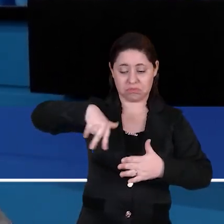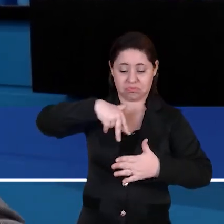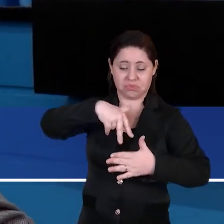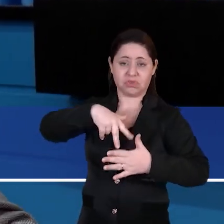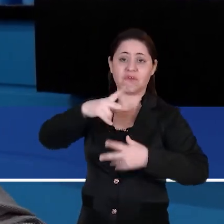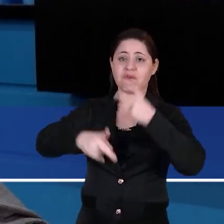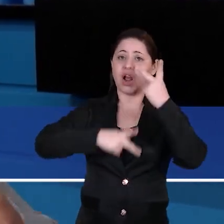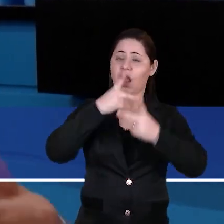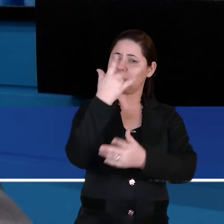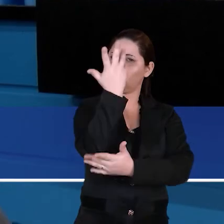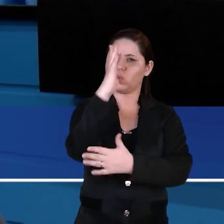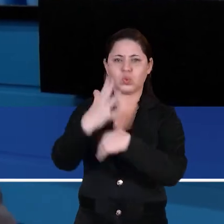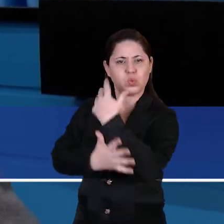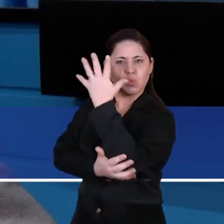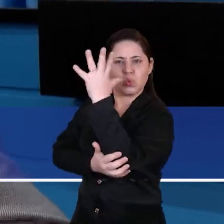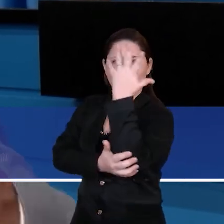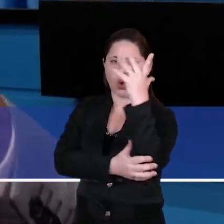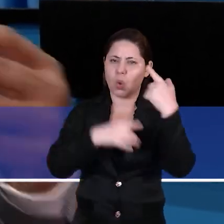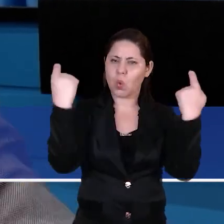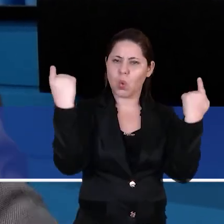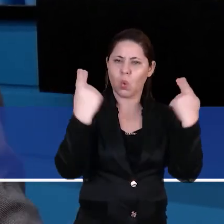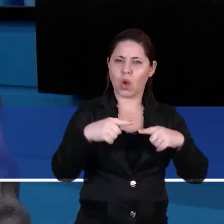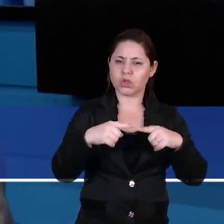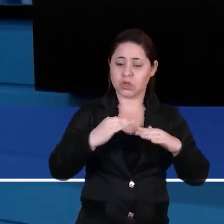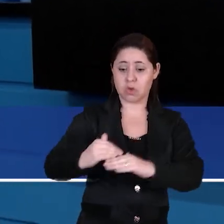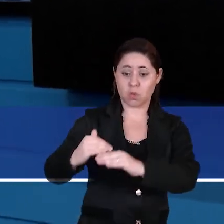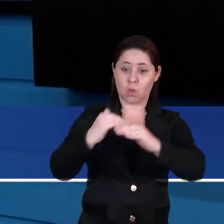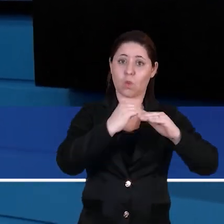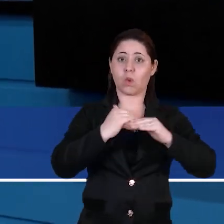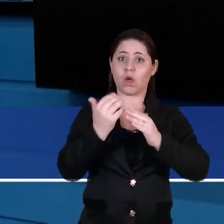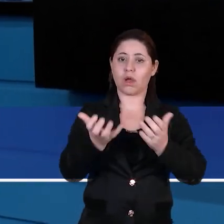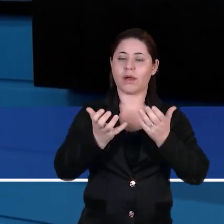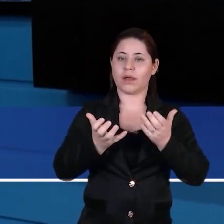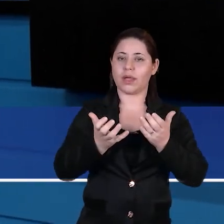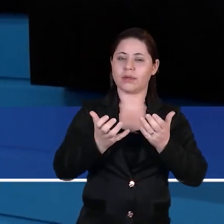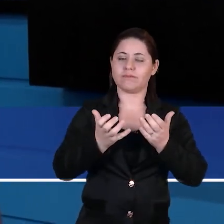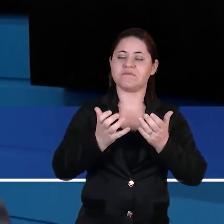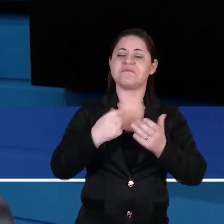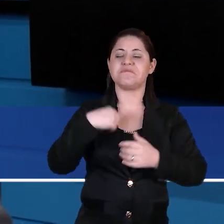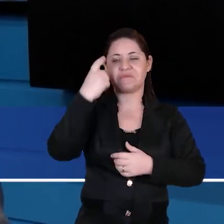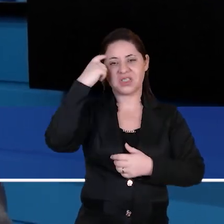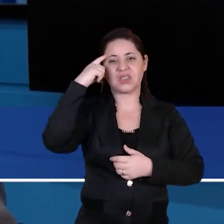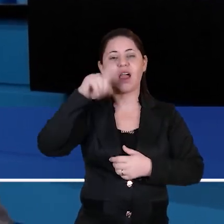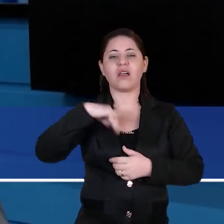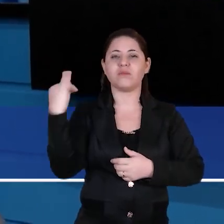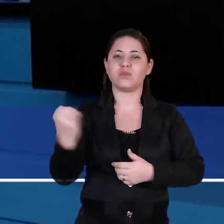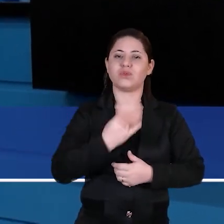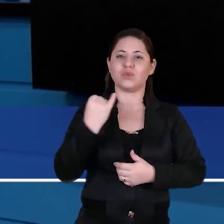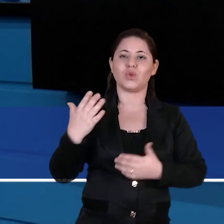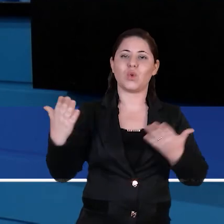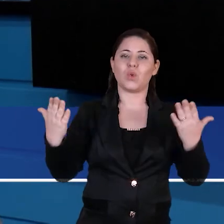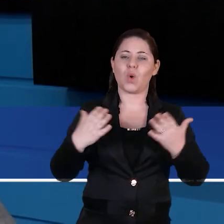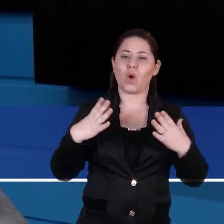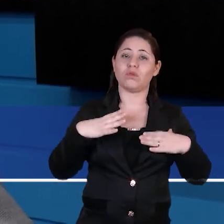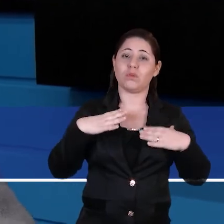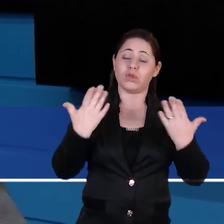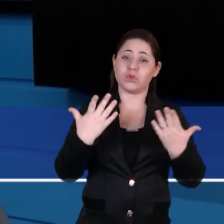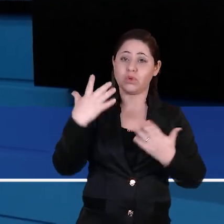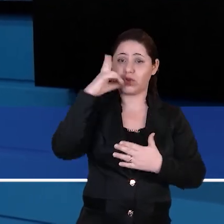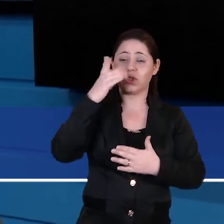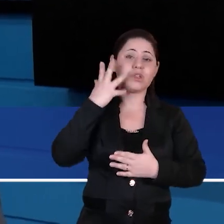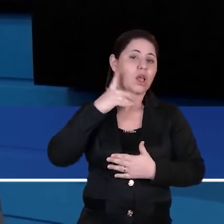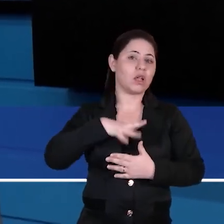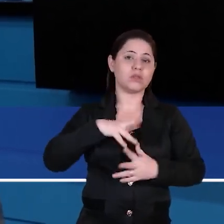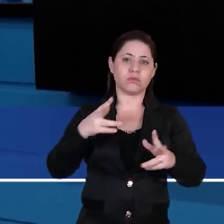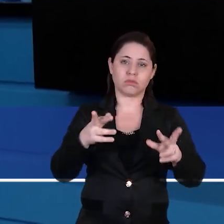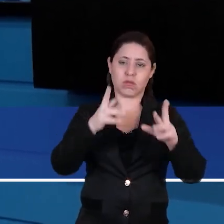tribuna, falaram de meio ambiente, contra o bullying, a favor da igualdade. Eu acho que valeu muito a pena essa energia, né? Acho que a gente comemorou o Dia das